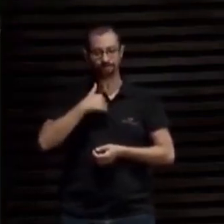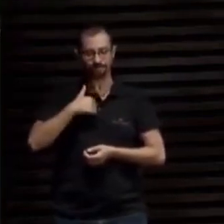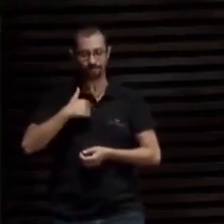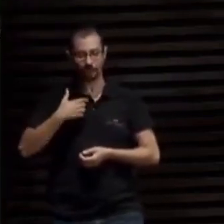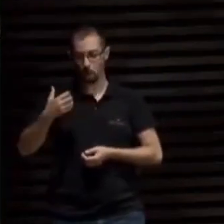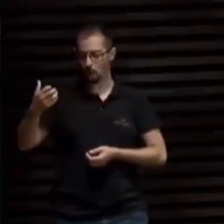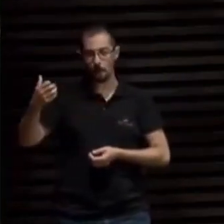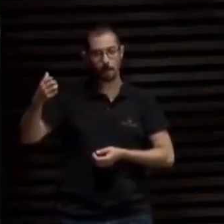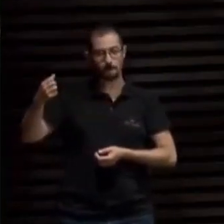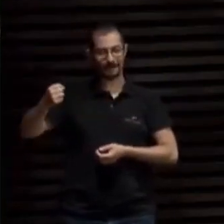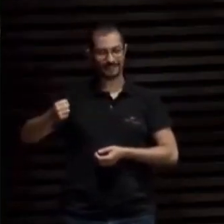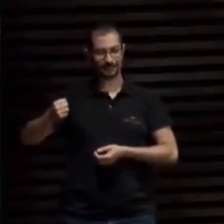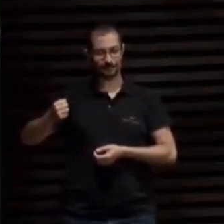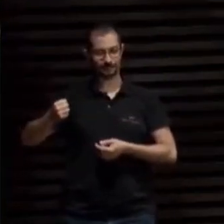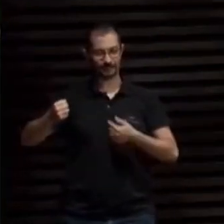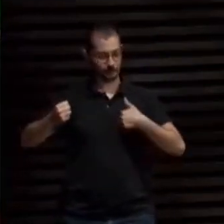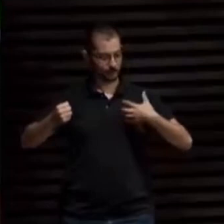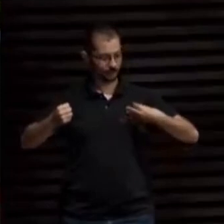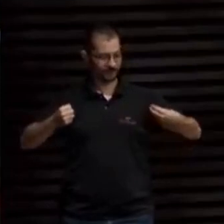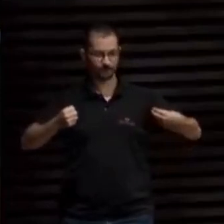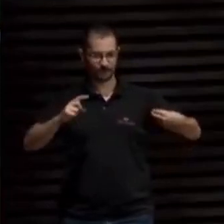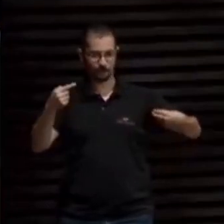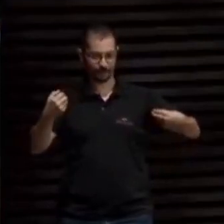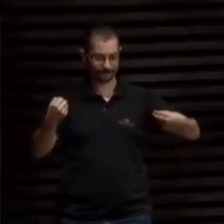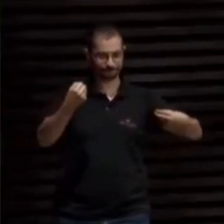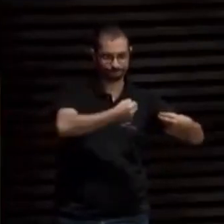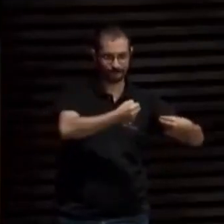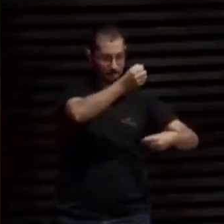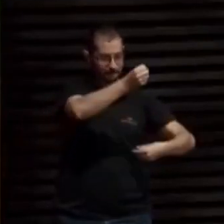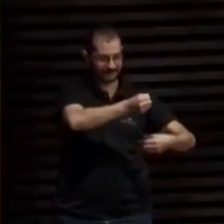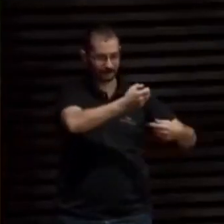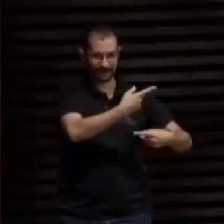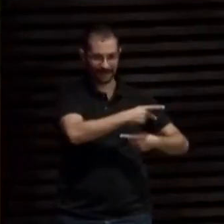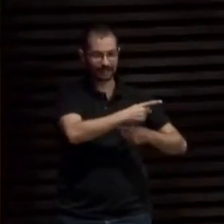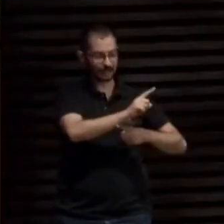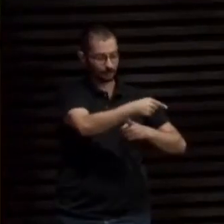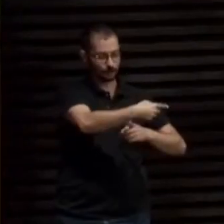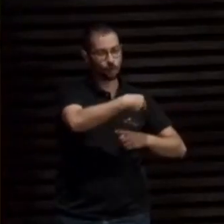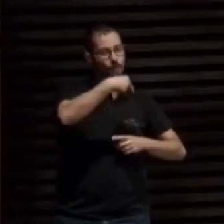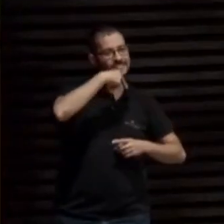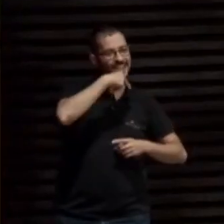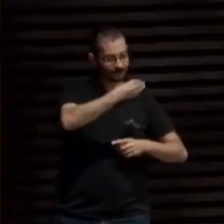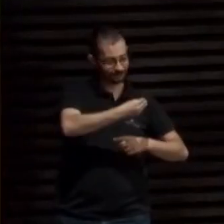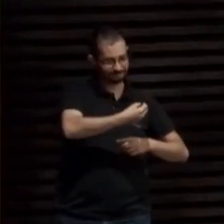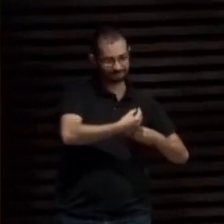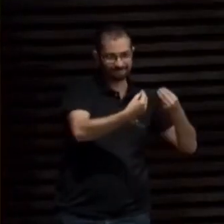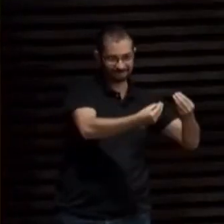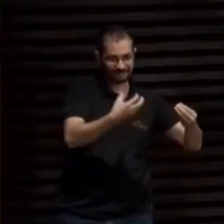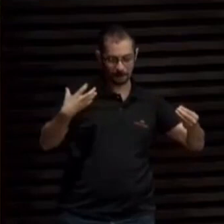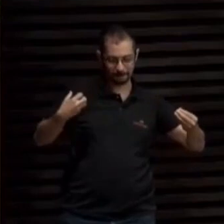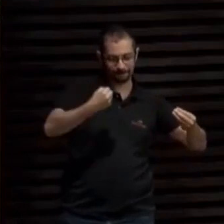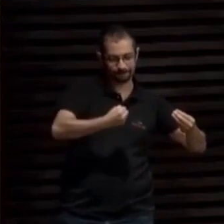assim vai correndo. É este o sentido que eu entendo. Não rogo somente por estes,